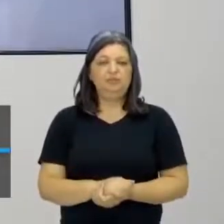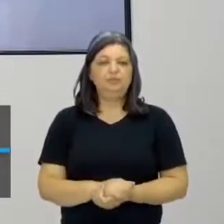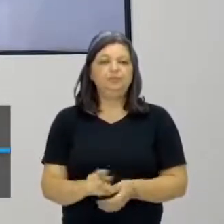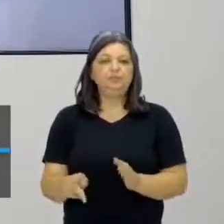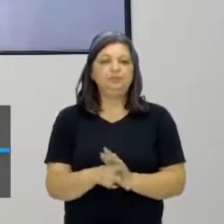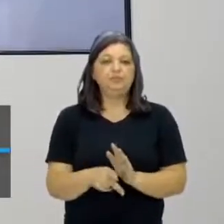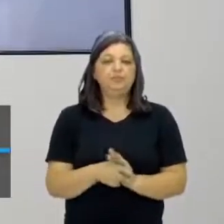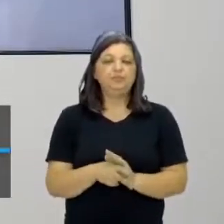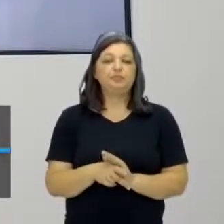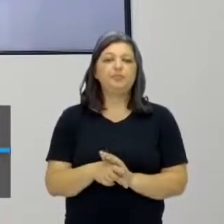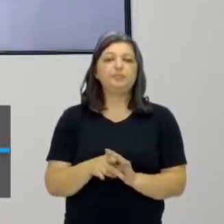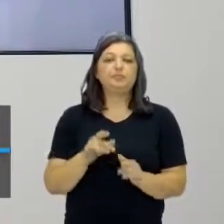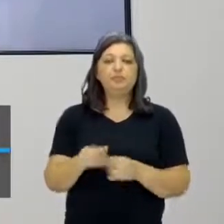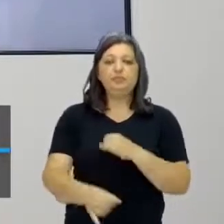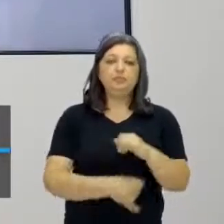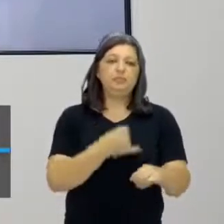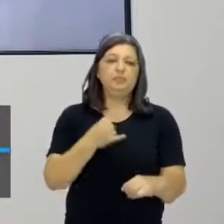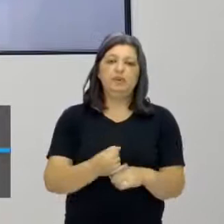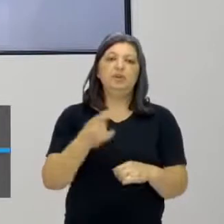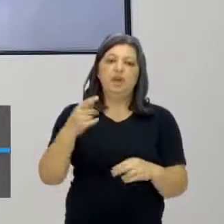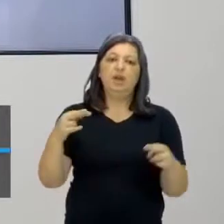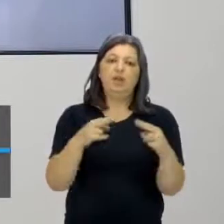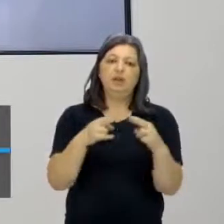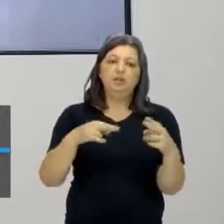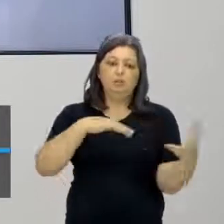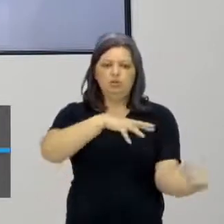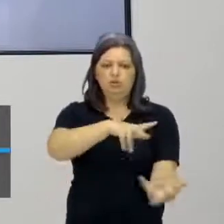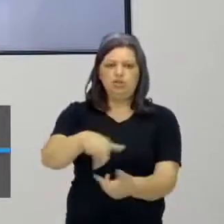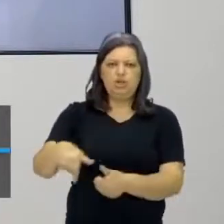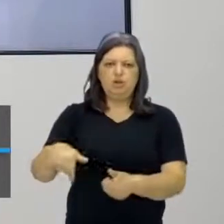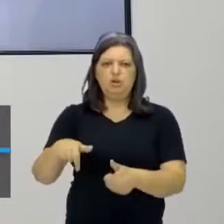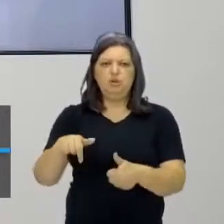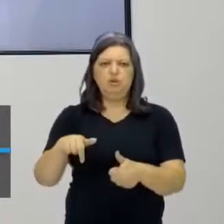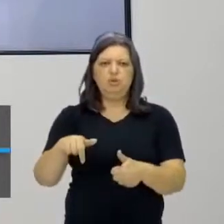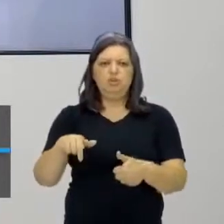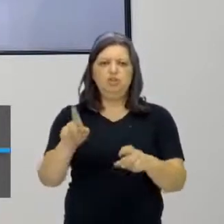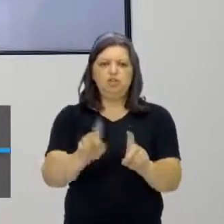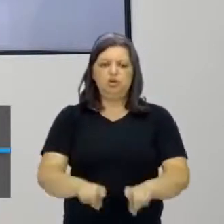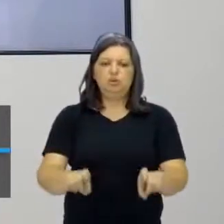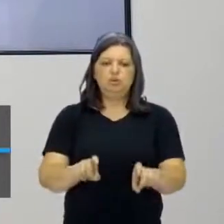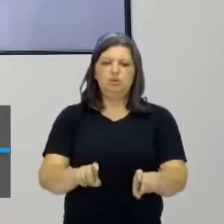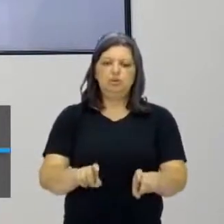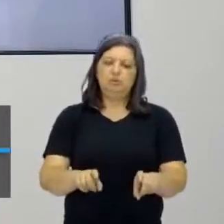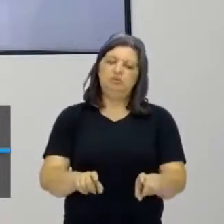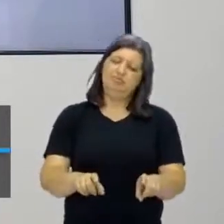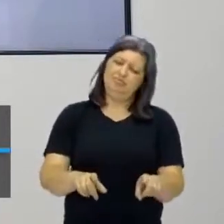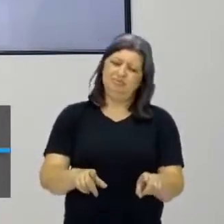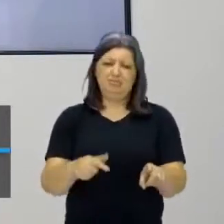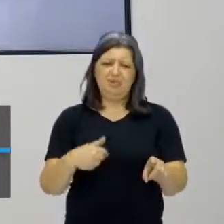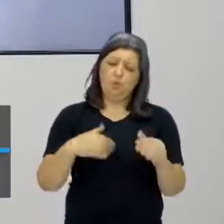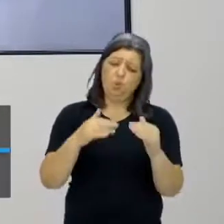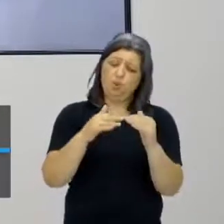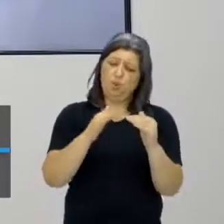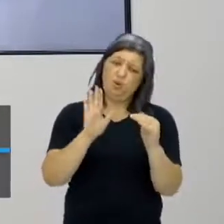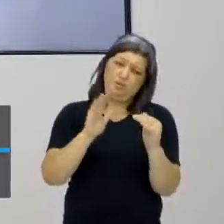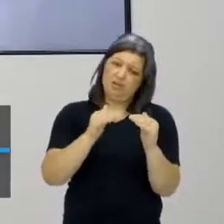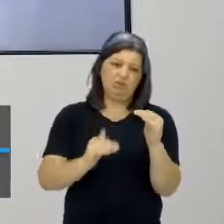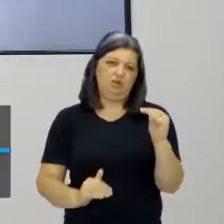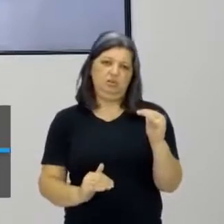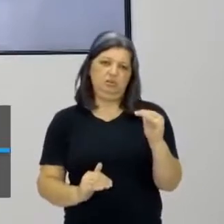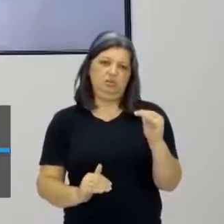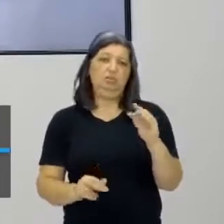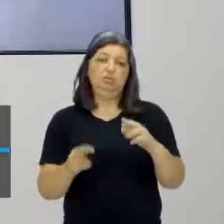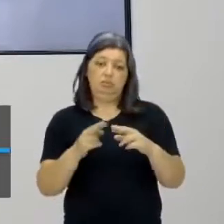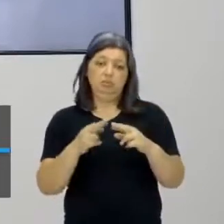internet é a rede mundial de computadores. Aí eu falei, não, professora Fabiana, eu concordo com você discordando. É a rede mundial